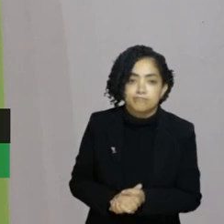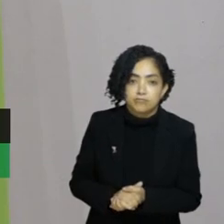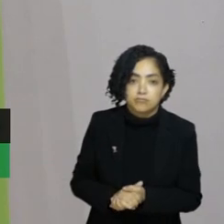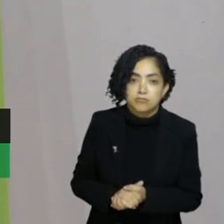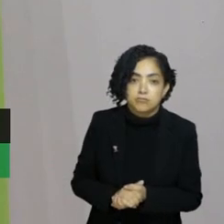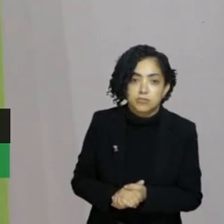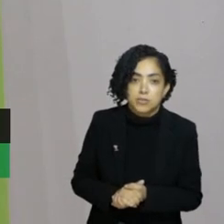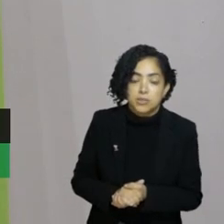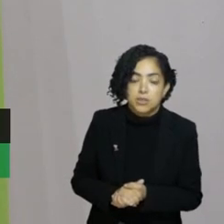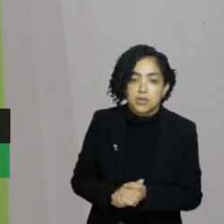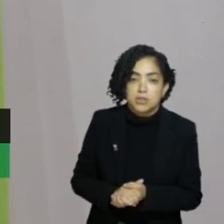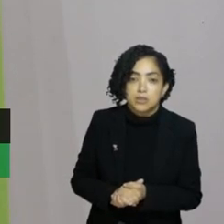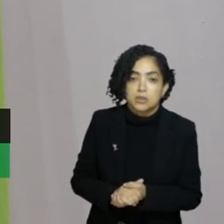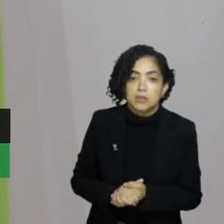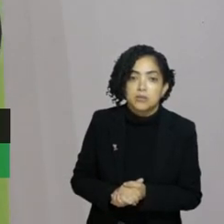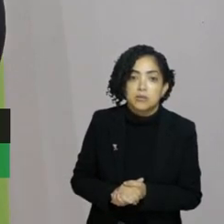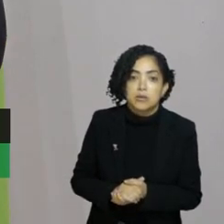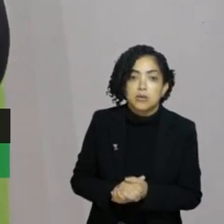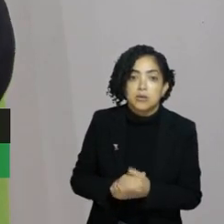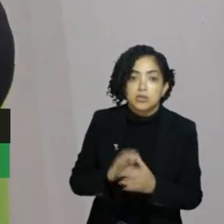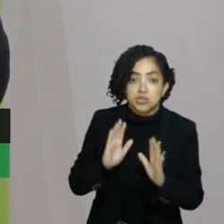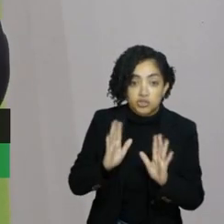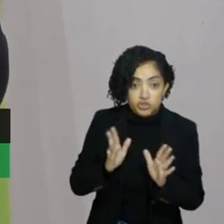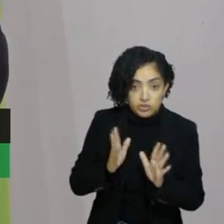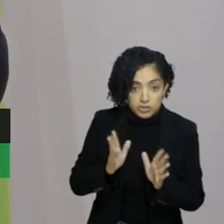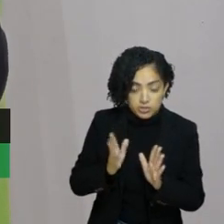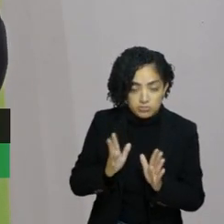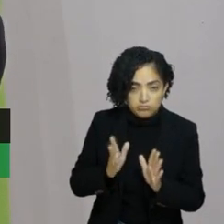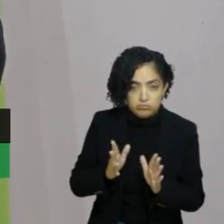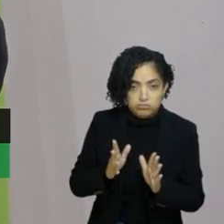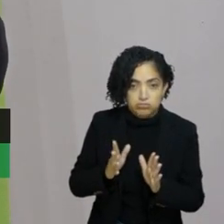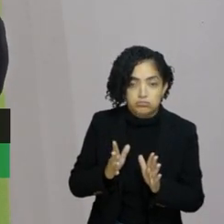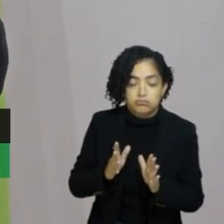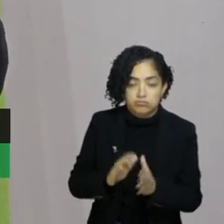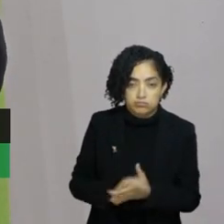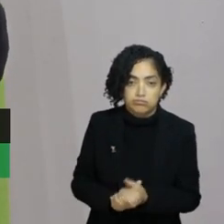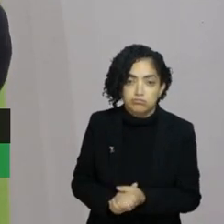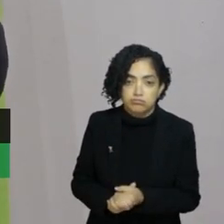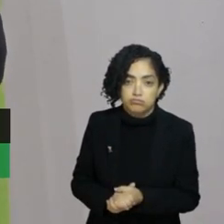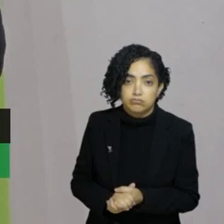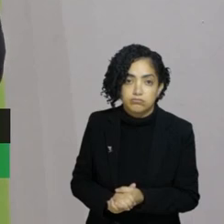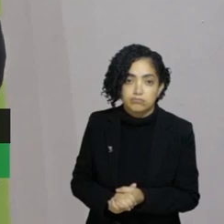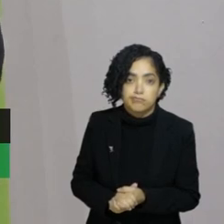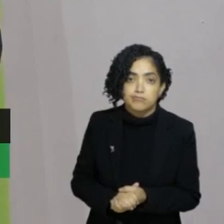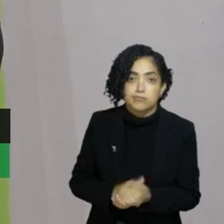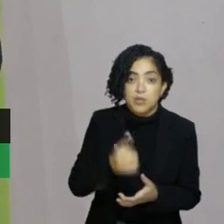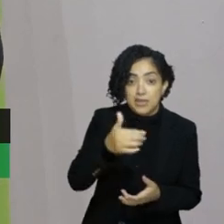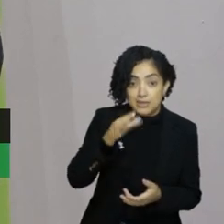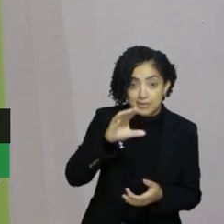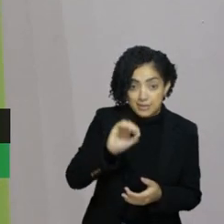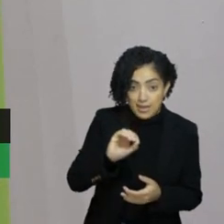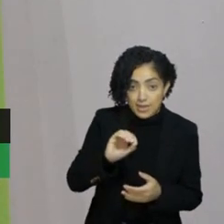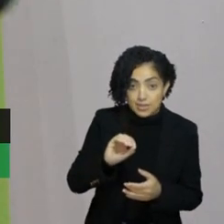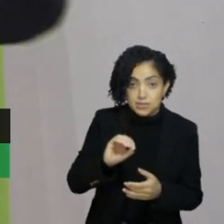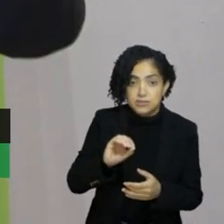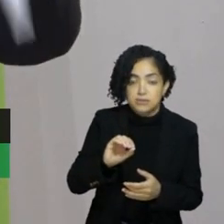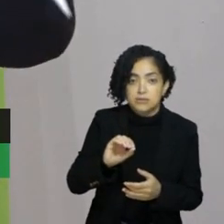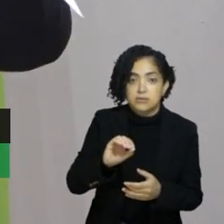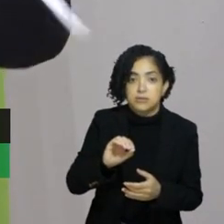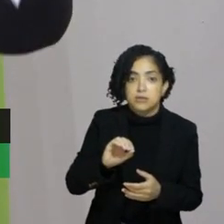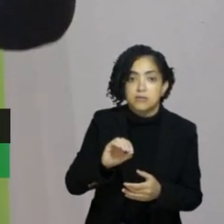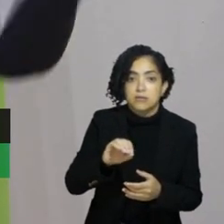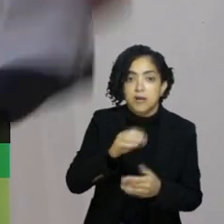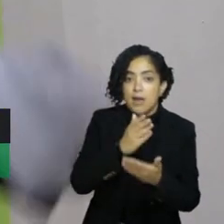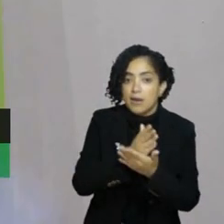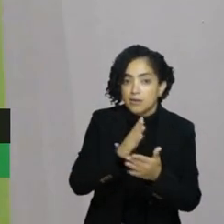maio. Pode chegar, não. Já chegou. Deputado Ivanatis. 10 defensorias no Estado já